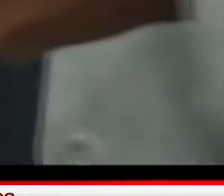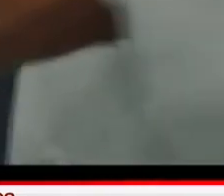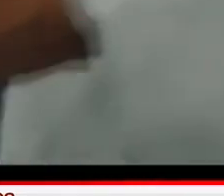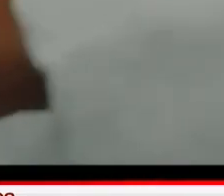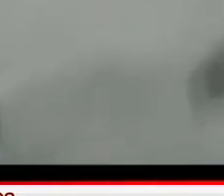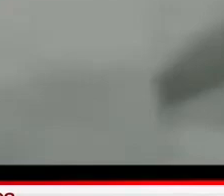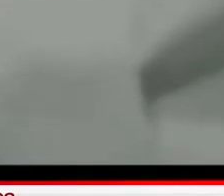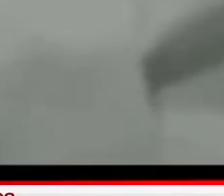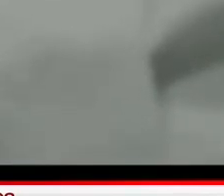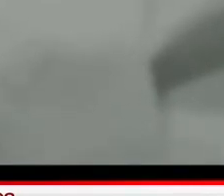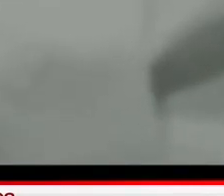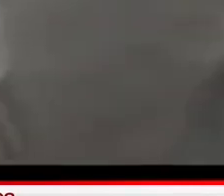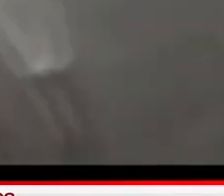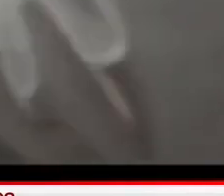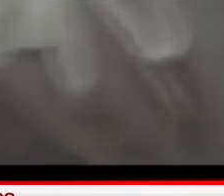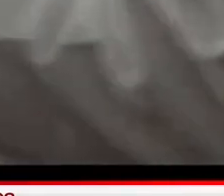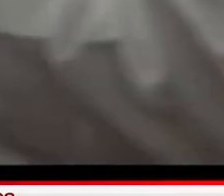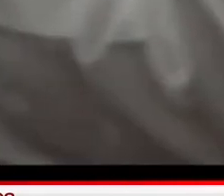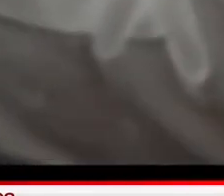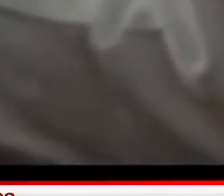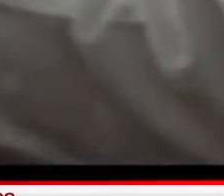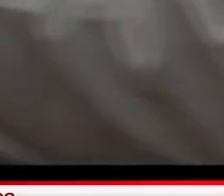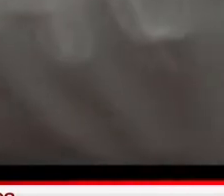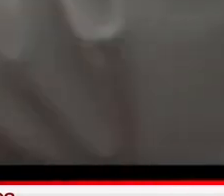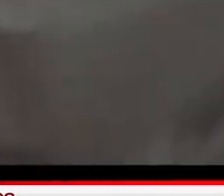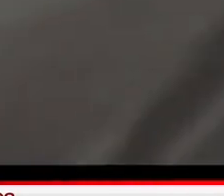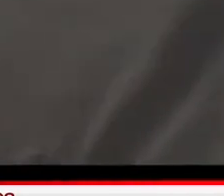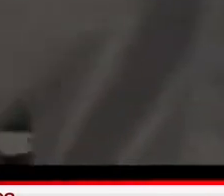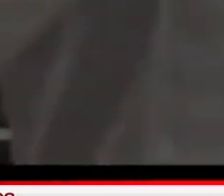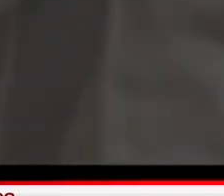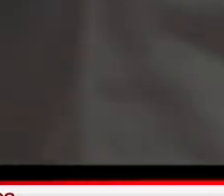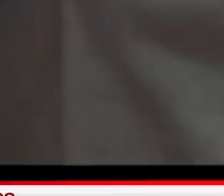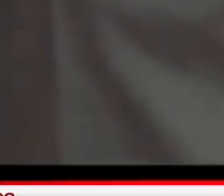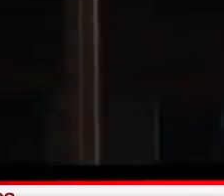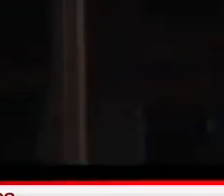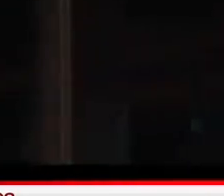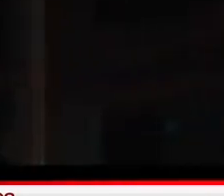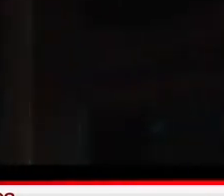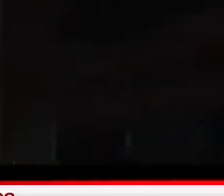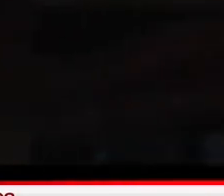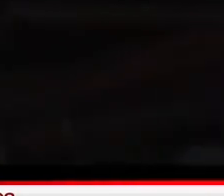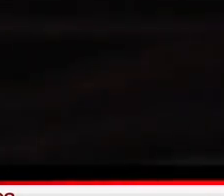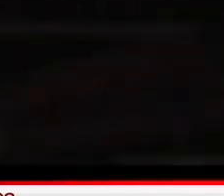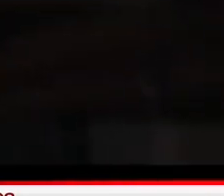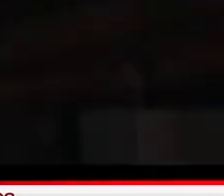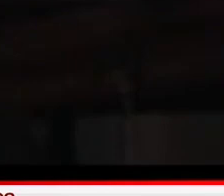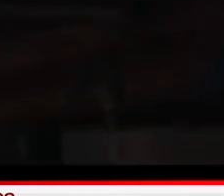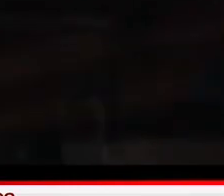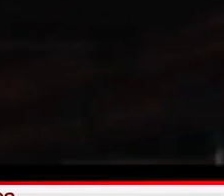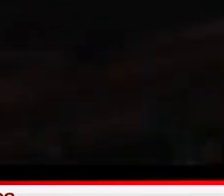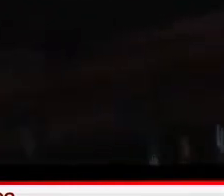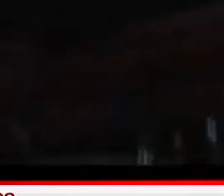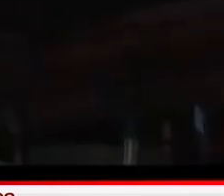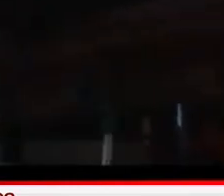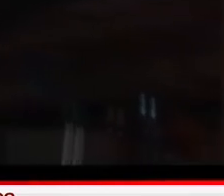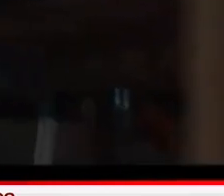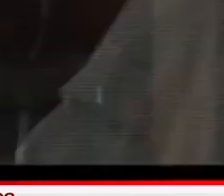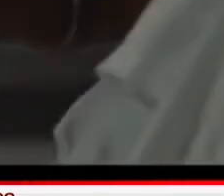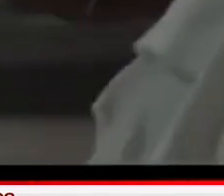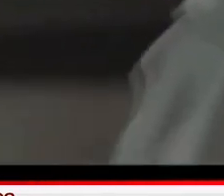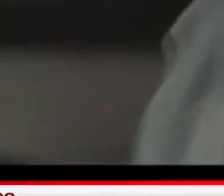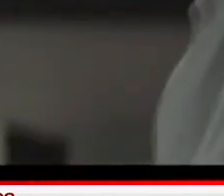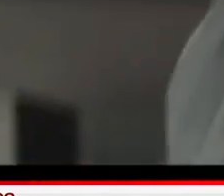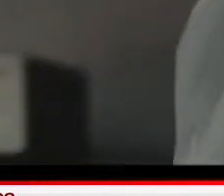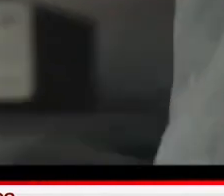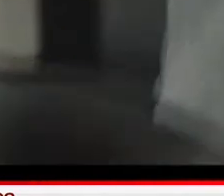Inteligência Artificial e todas as transformações disruptivas que estão surgindo estamos trabalhando para